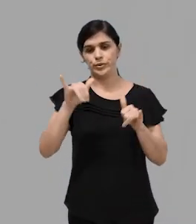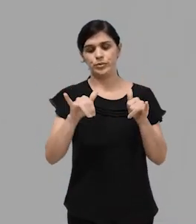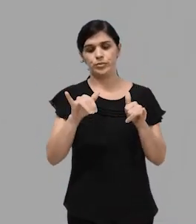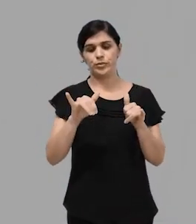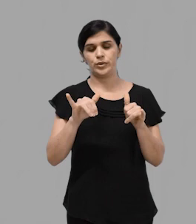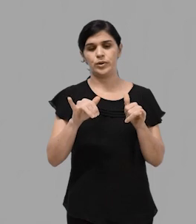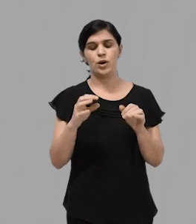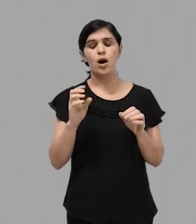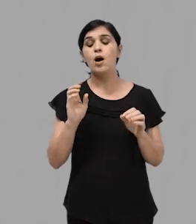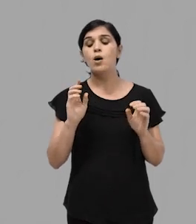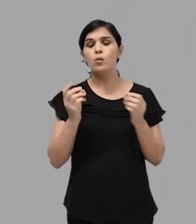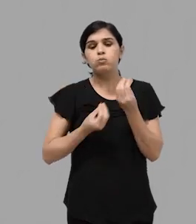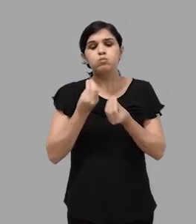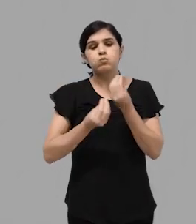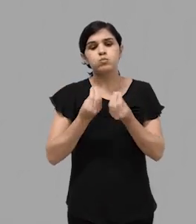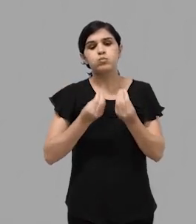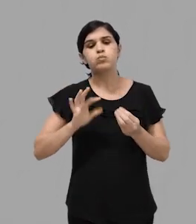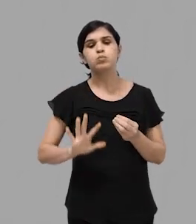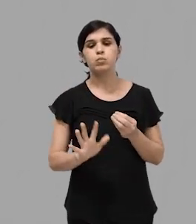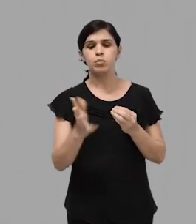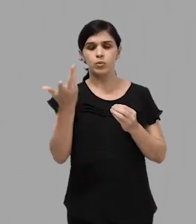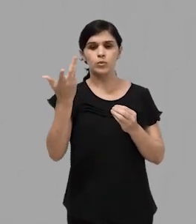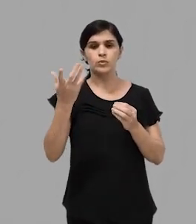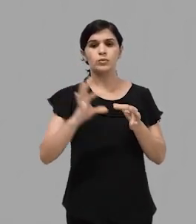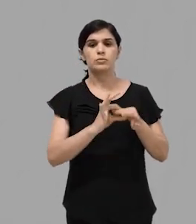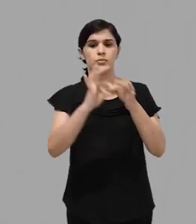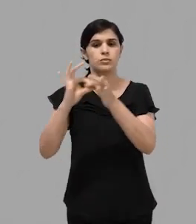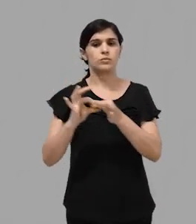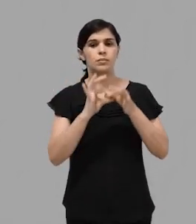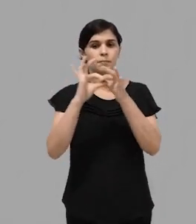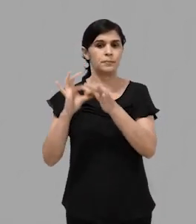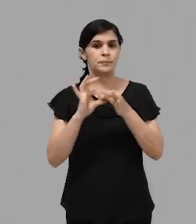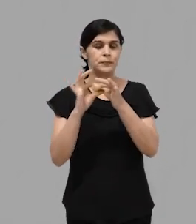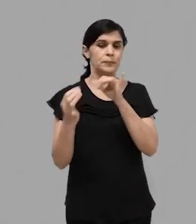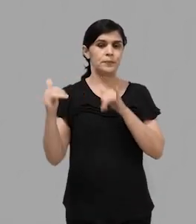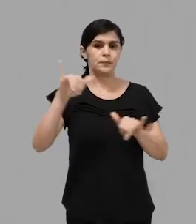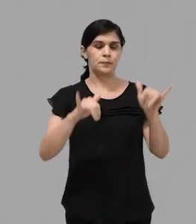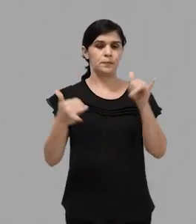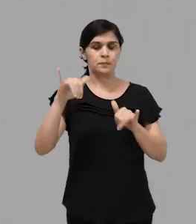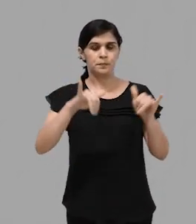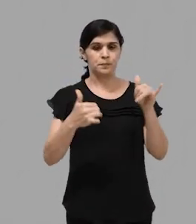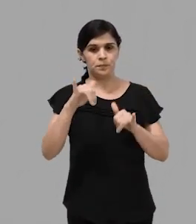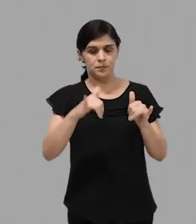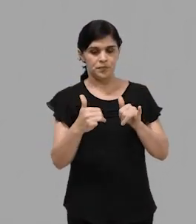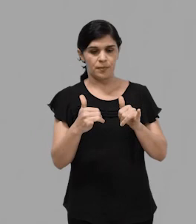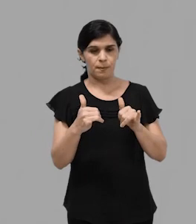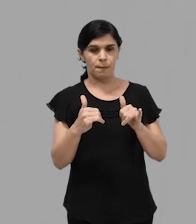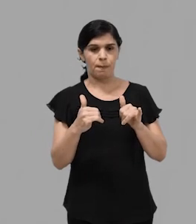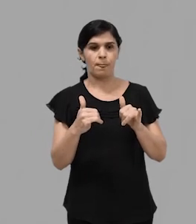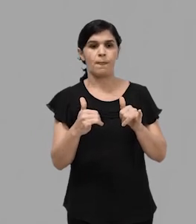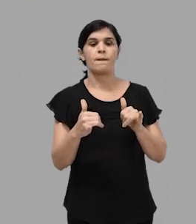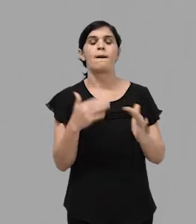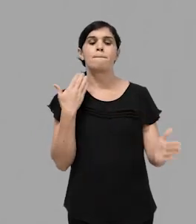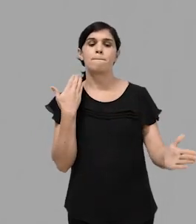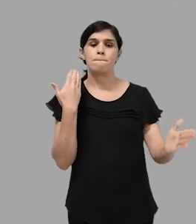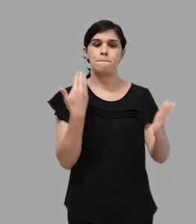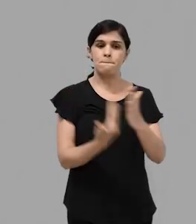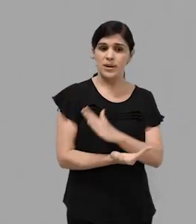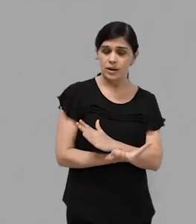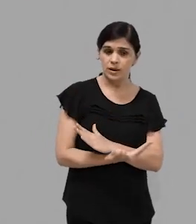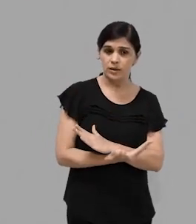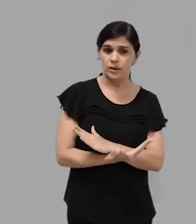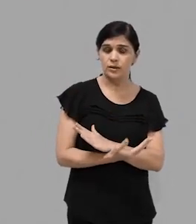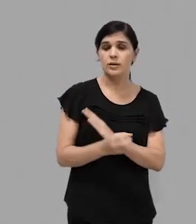dá por perda ou compartilhamento de elétrons. Então, se eu tenho compartilhamento